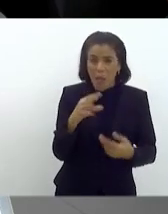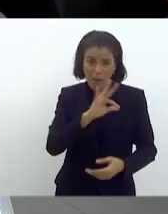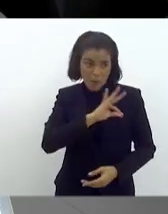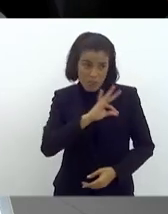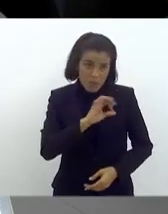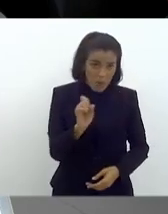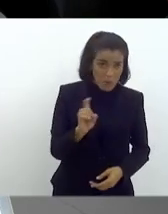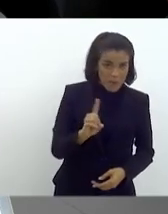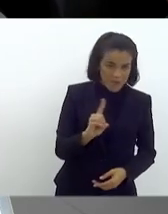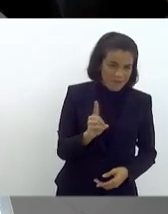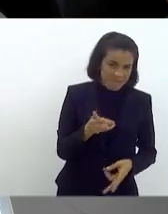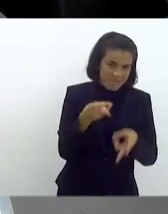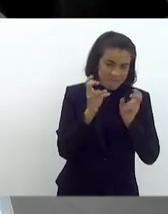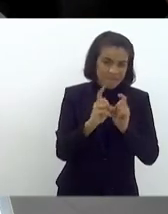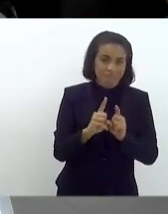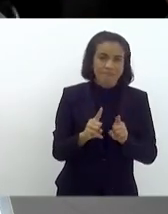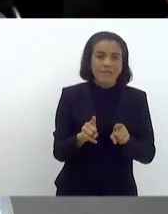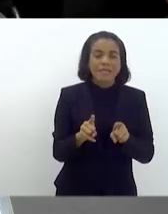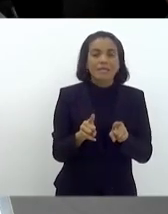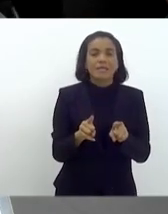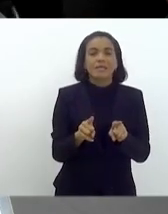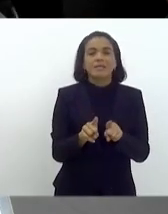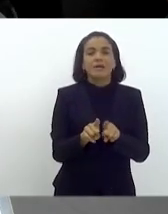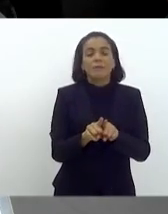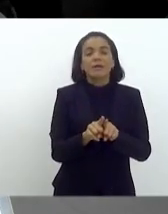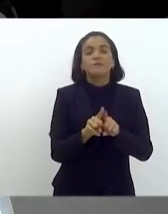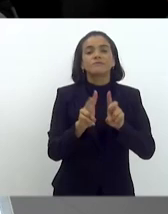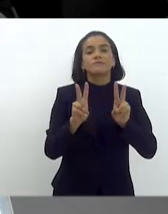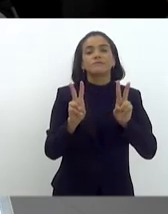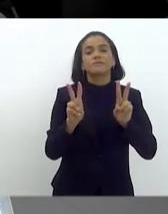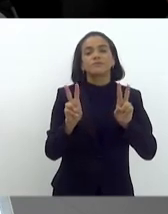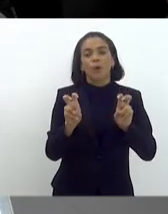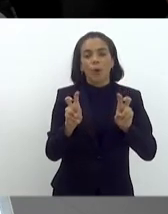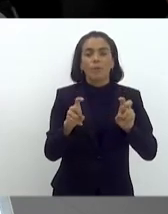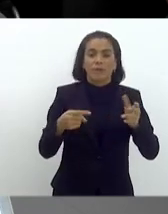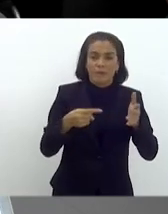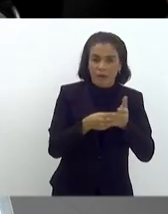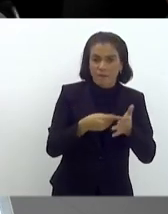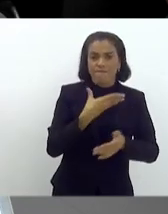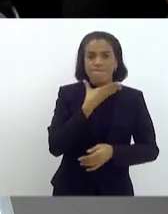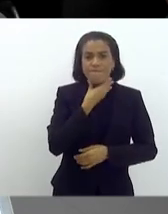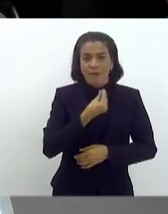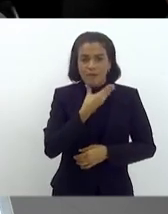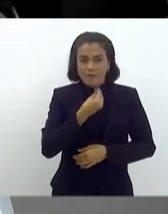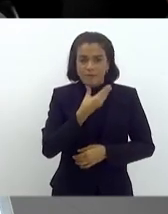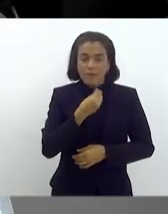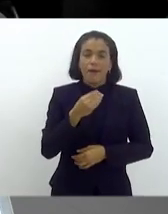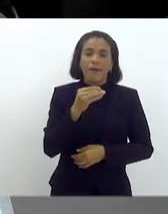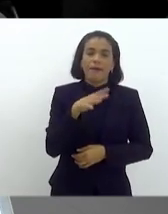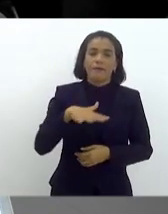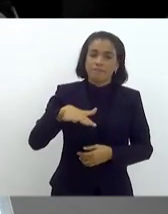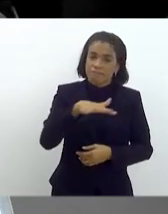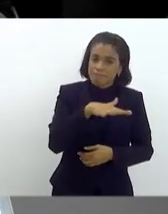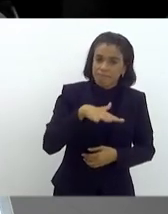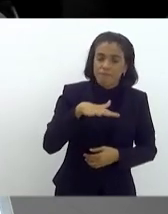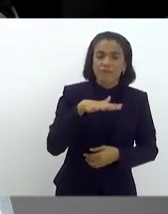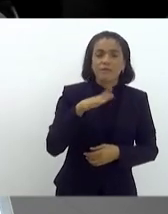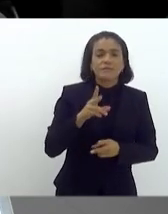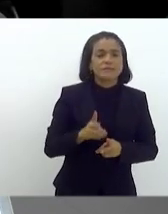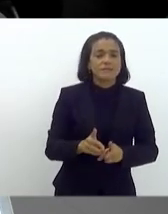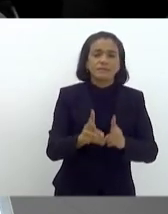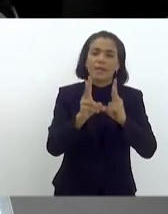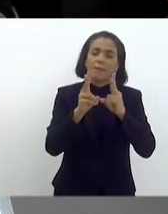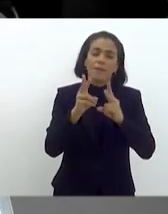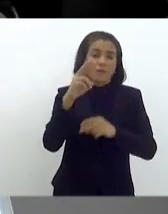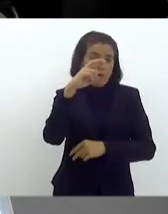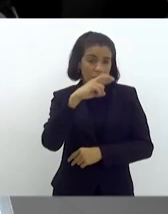policial e quanto ao receio das denúncias falsas essa é uma questão que vai ser tratada sempre